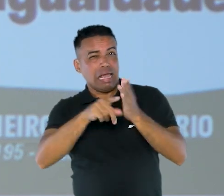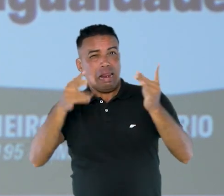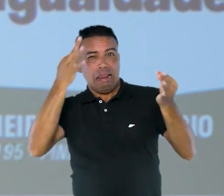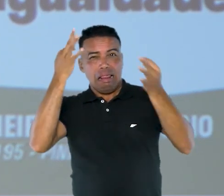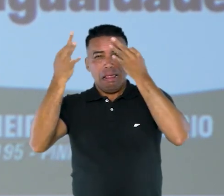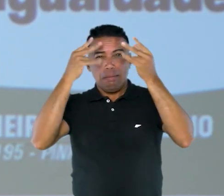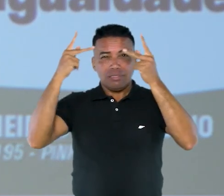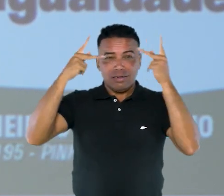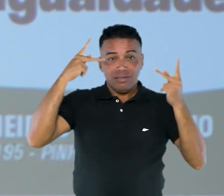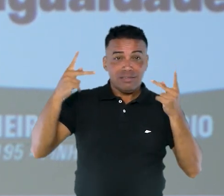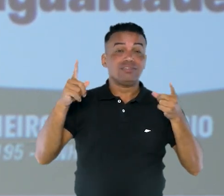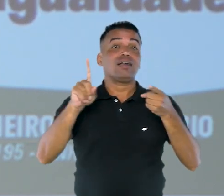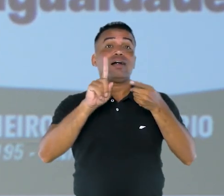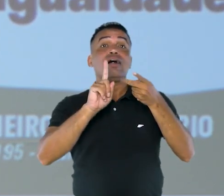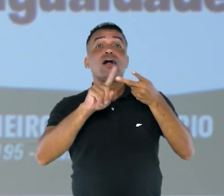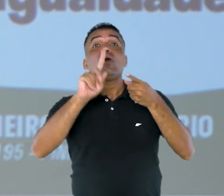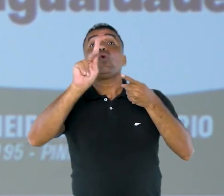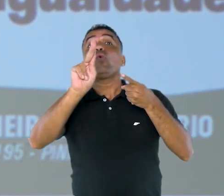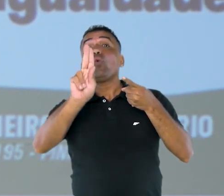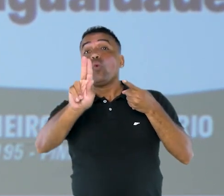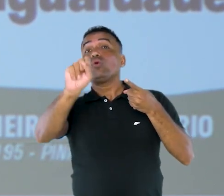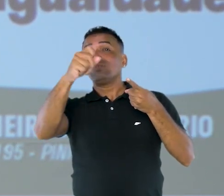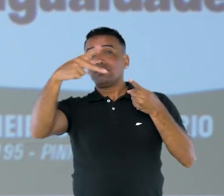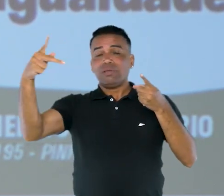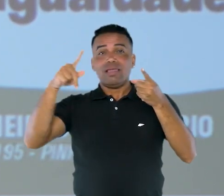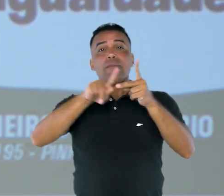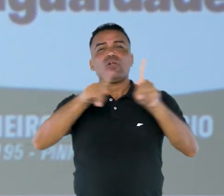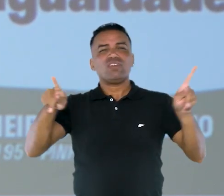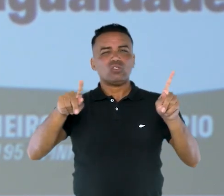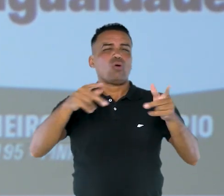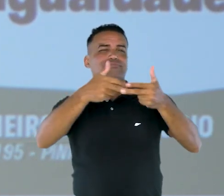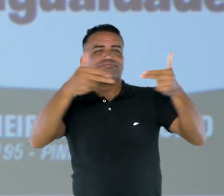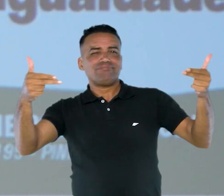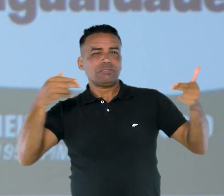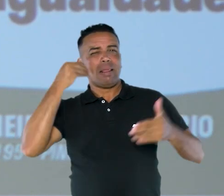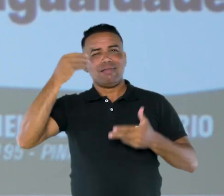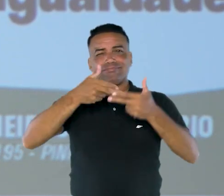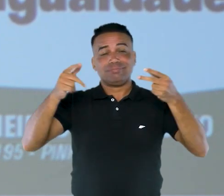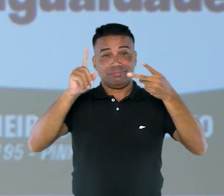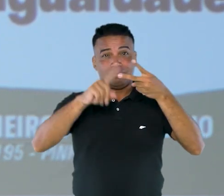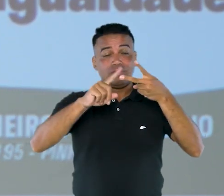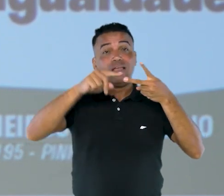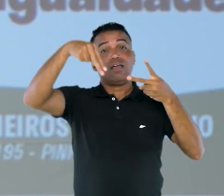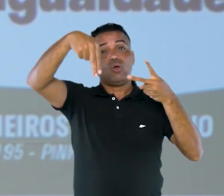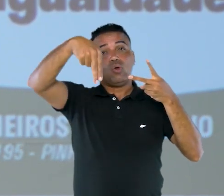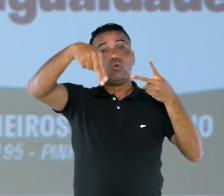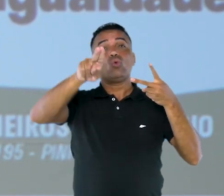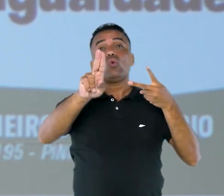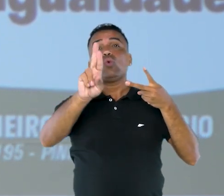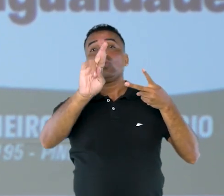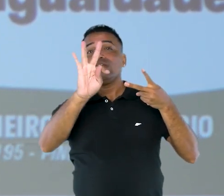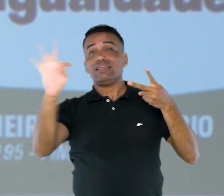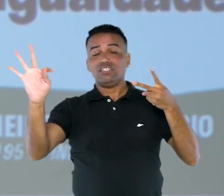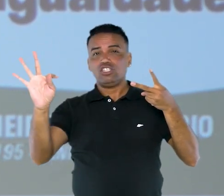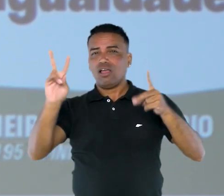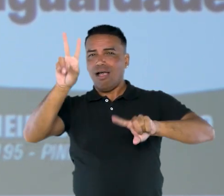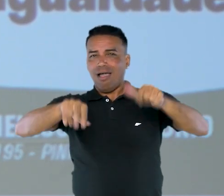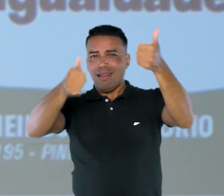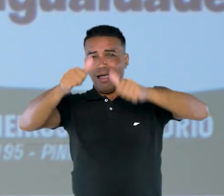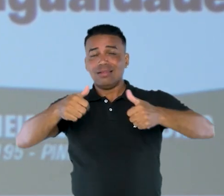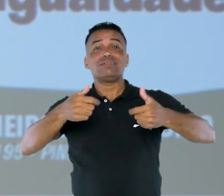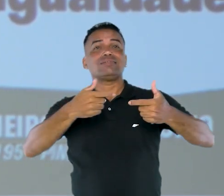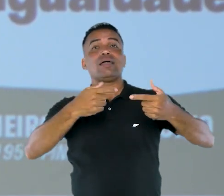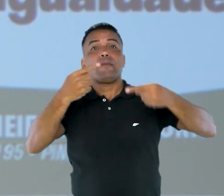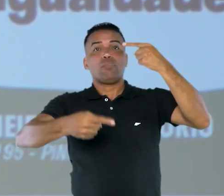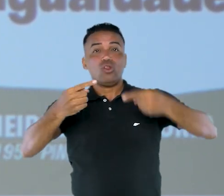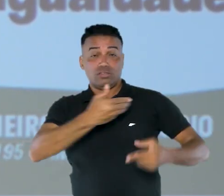Núcleo Diversitas da FEFELET USP e professora da FAAP. Nurit Ben-Suzan tem larga experiência em análise